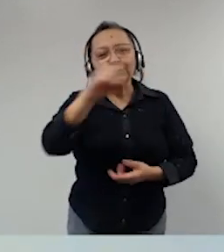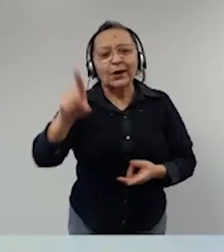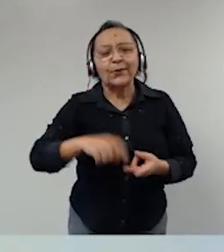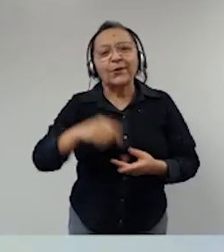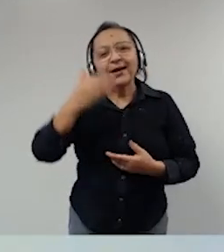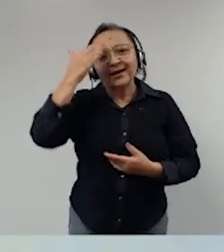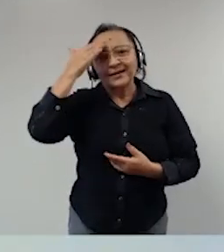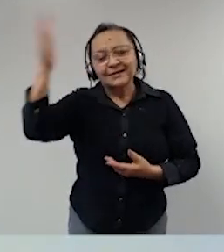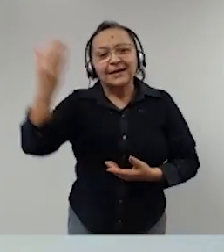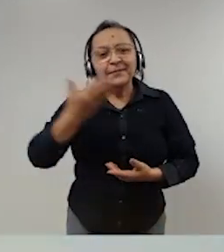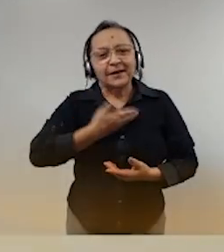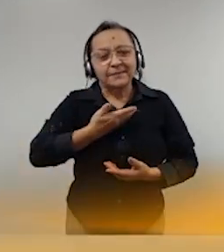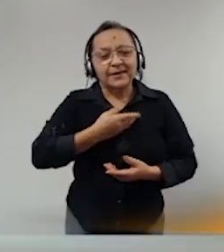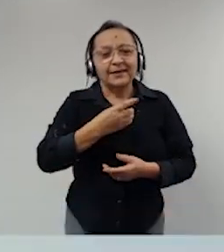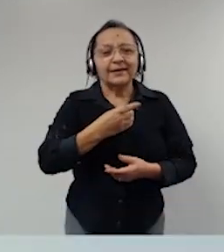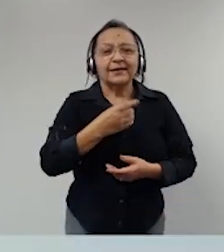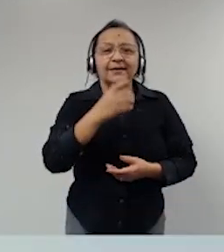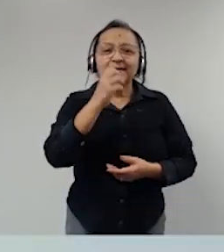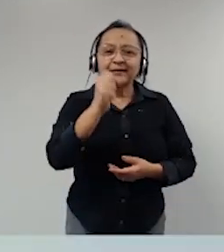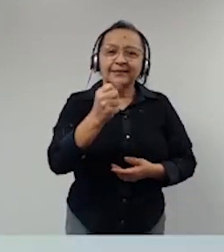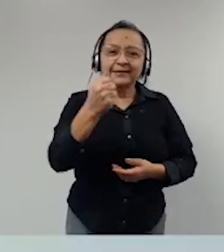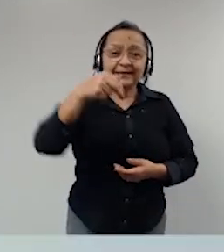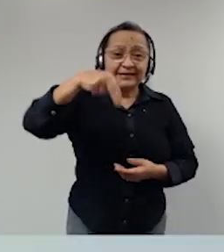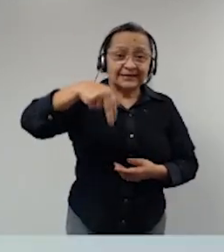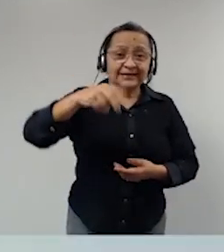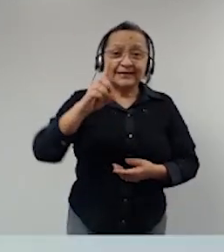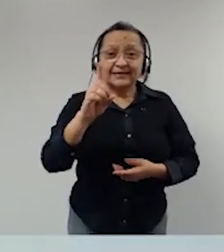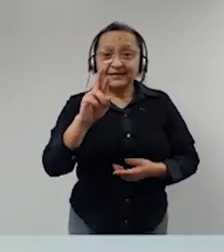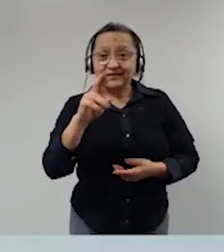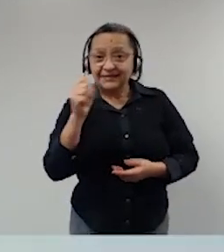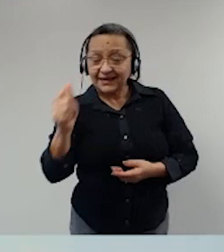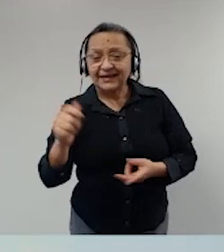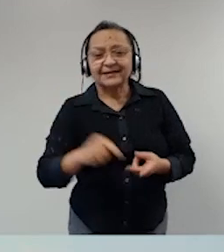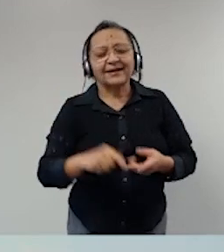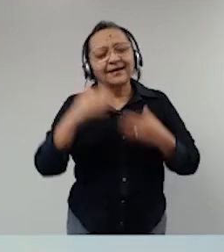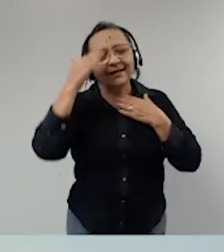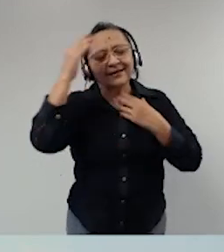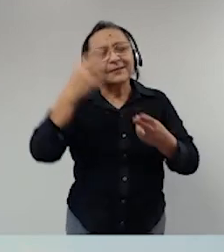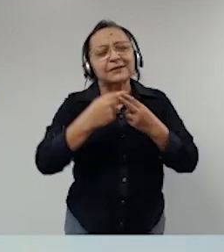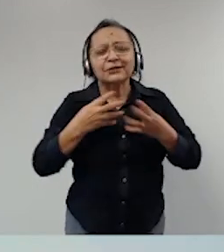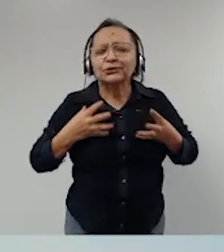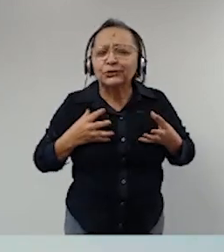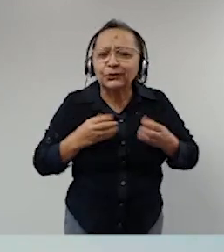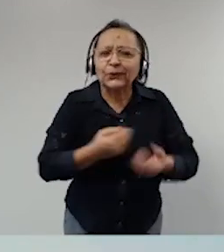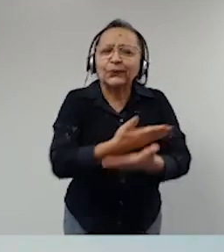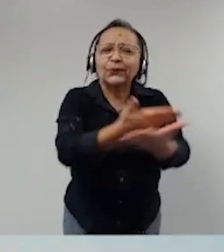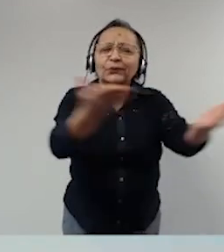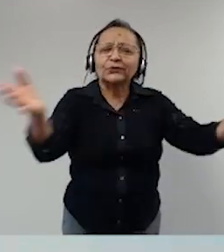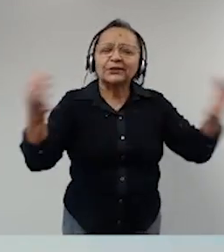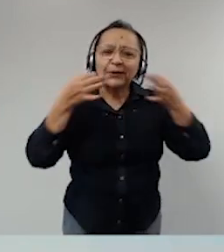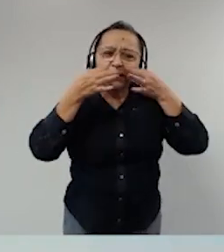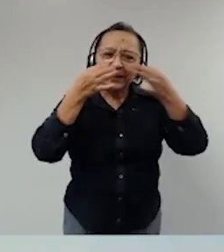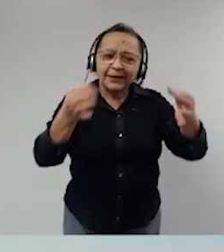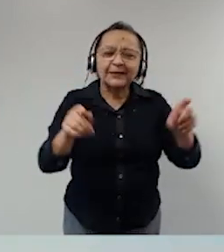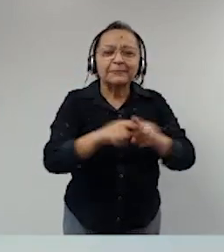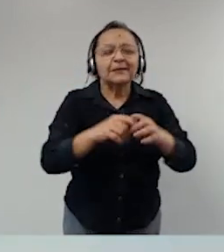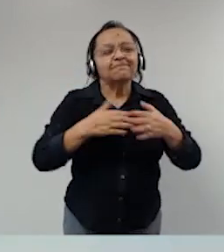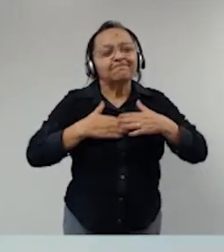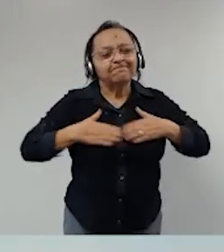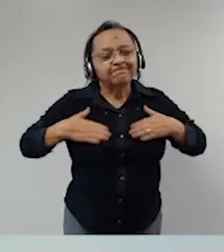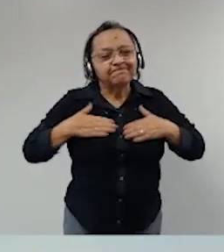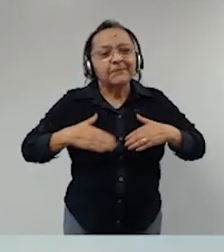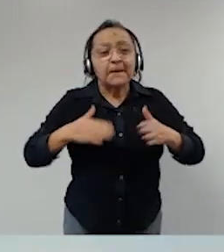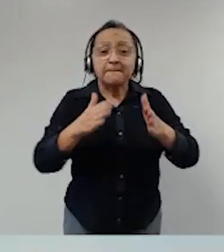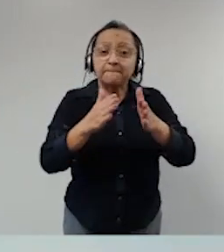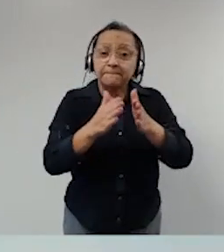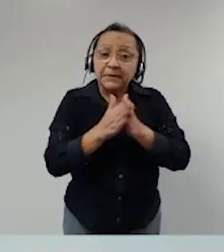minha querida amiga Sandra Gebara, agradeço a paciência de todos e gostaria de realmente pedir